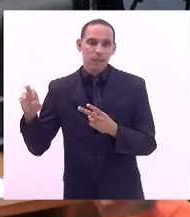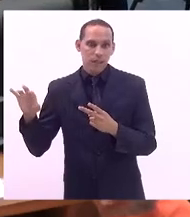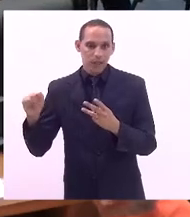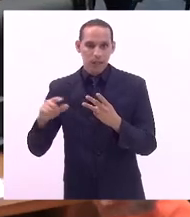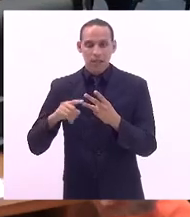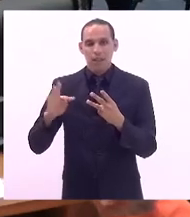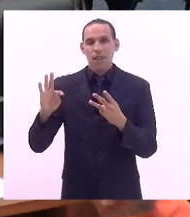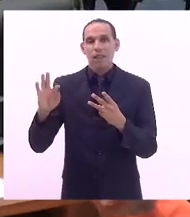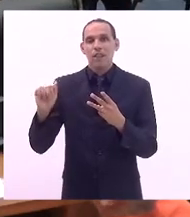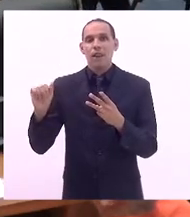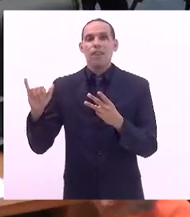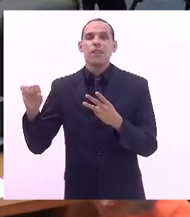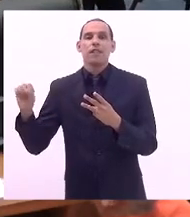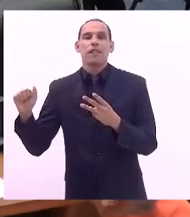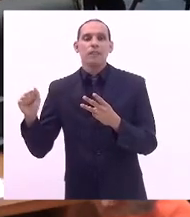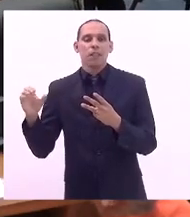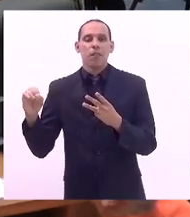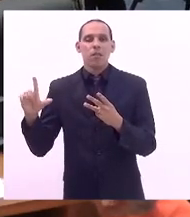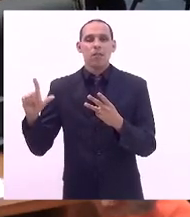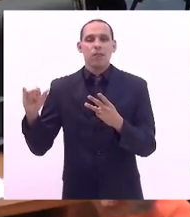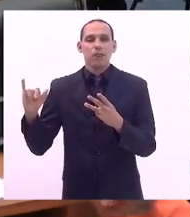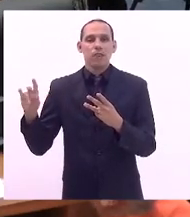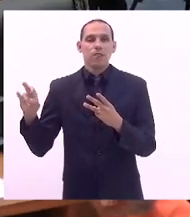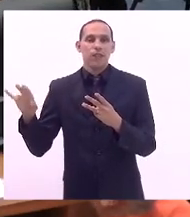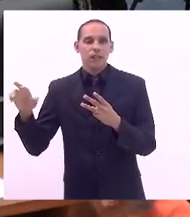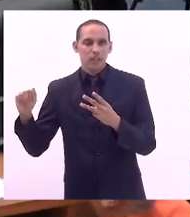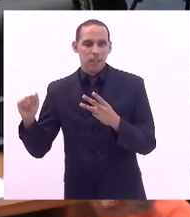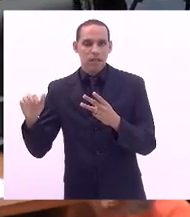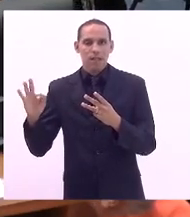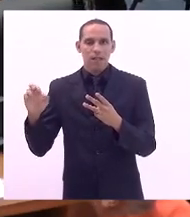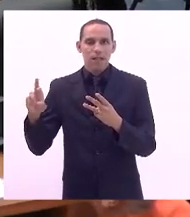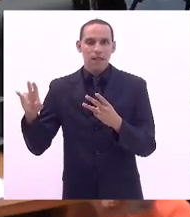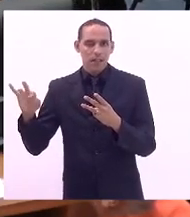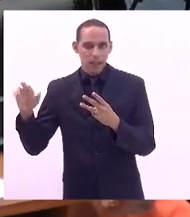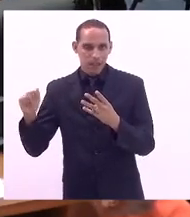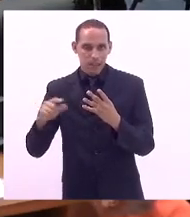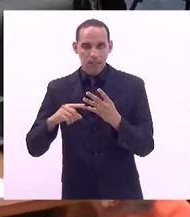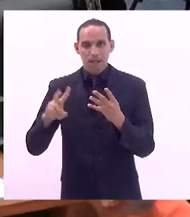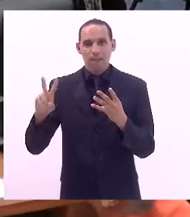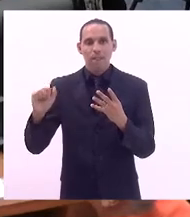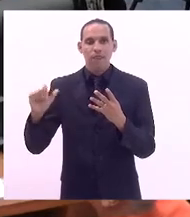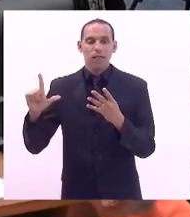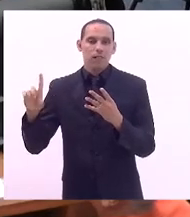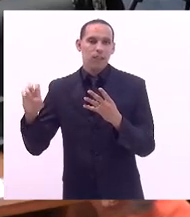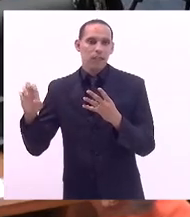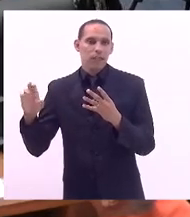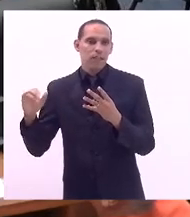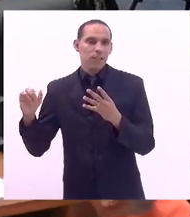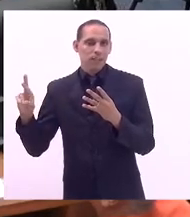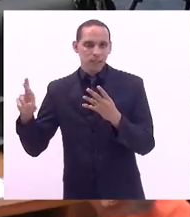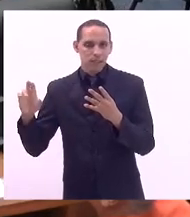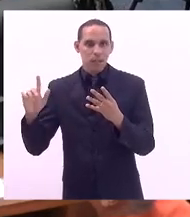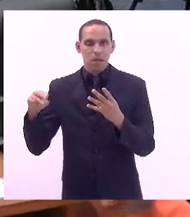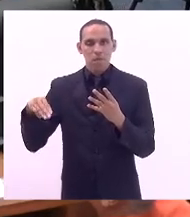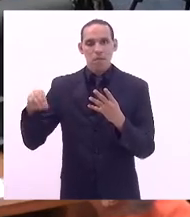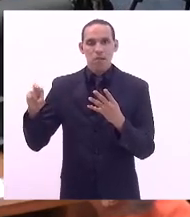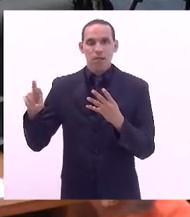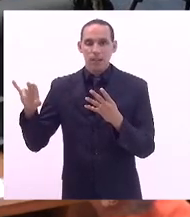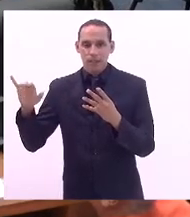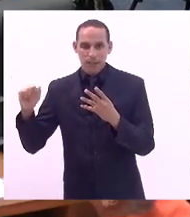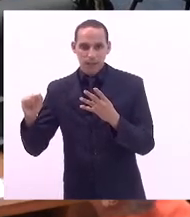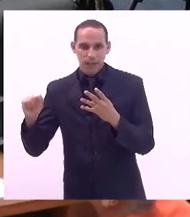Taísa Vieira Ferreira Oi Valdecir Moreira de Freitas